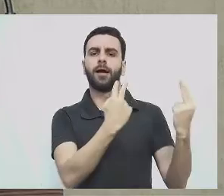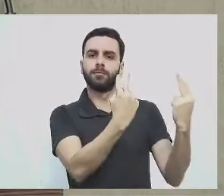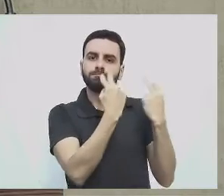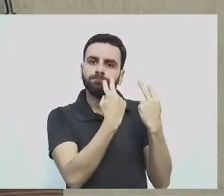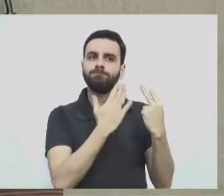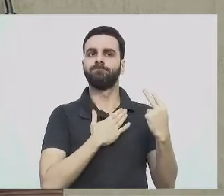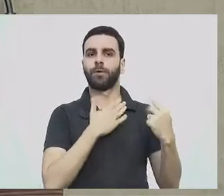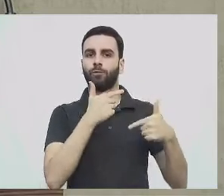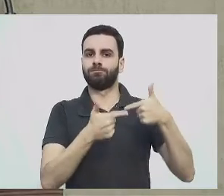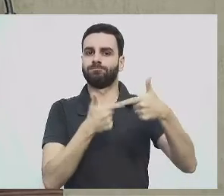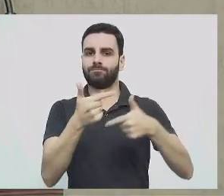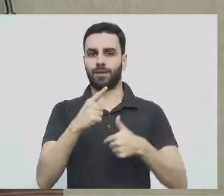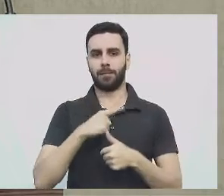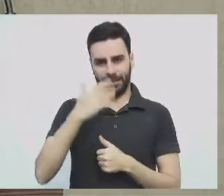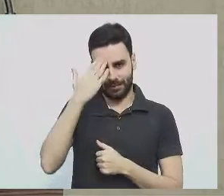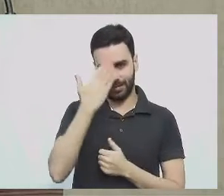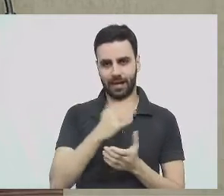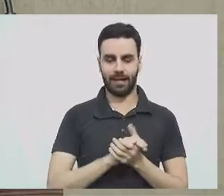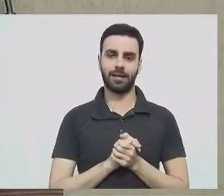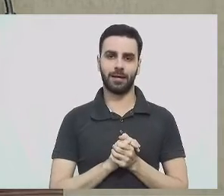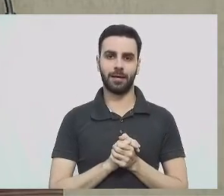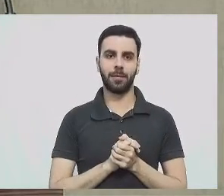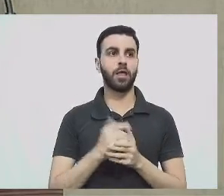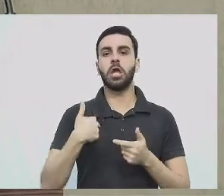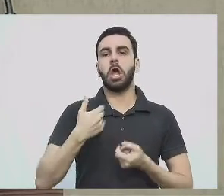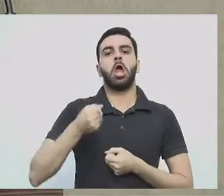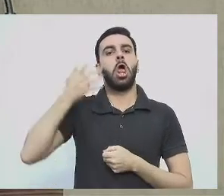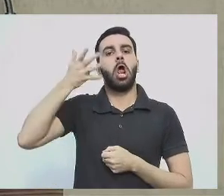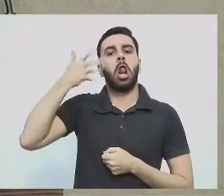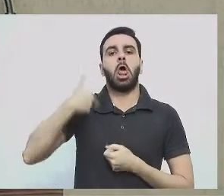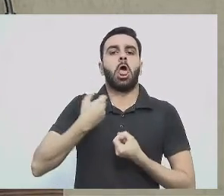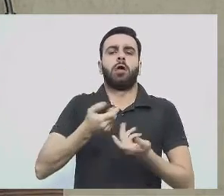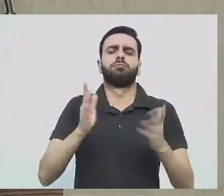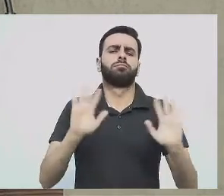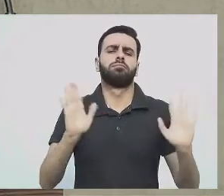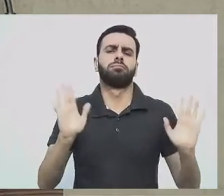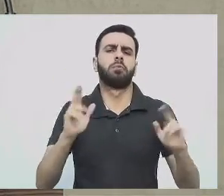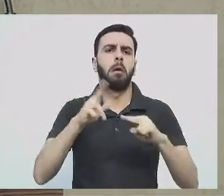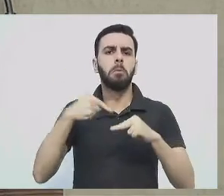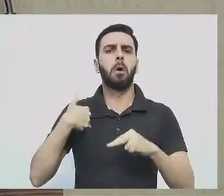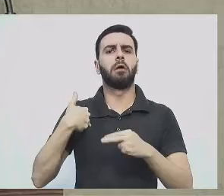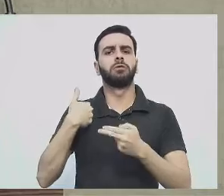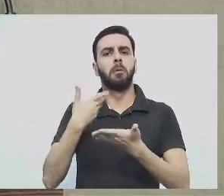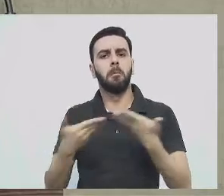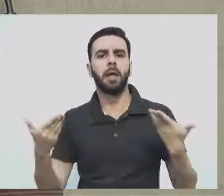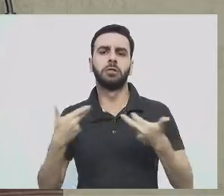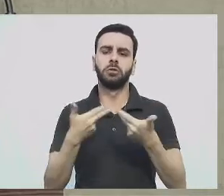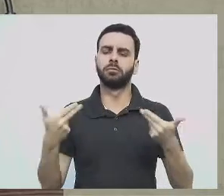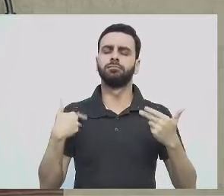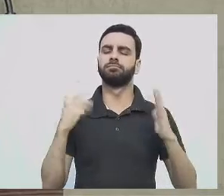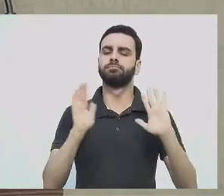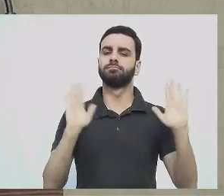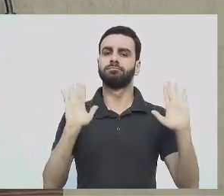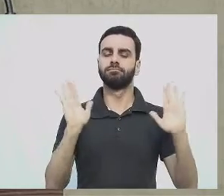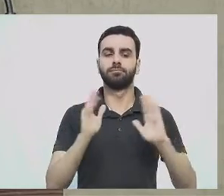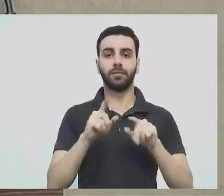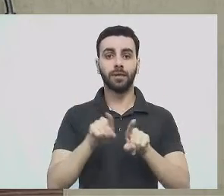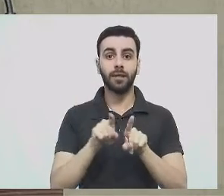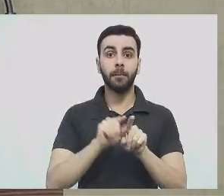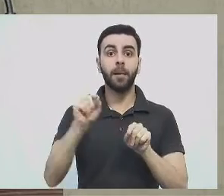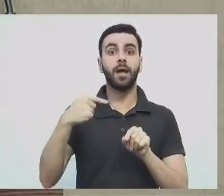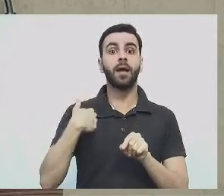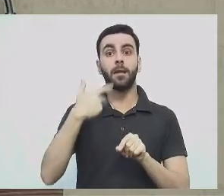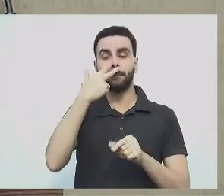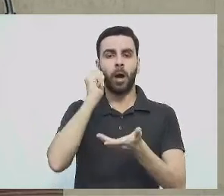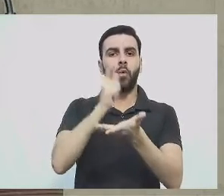eu fiz nesse tempo. Não é aqui discurso de perdedor. Não é discurso de um que foi colocado que comprou